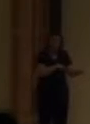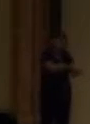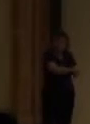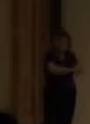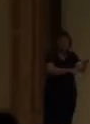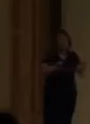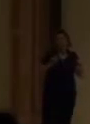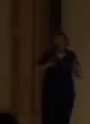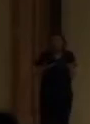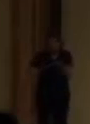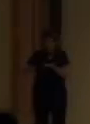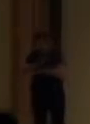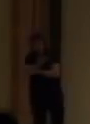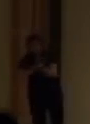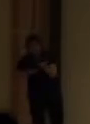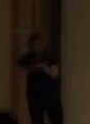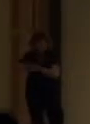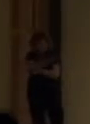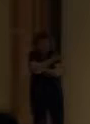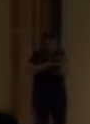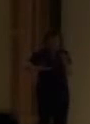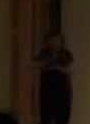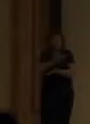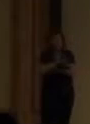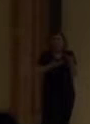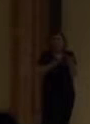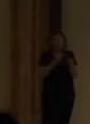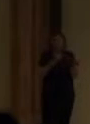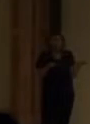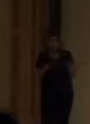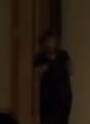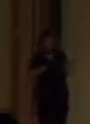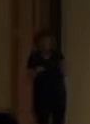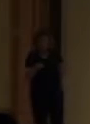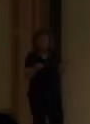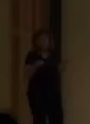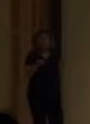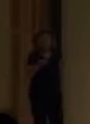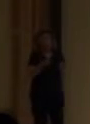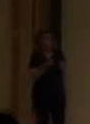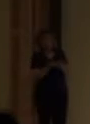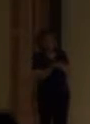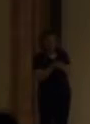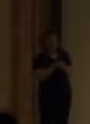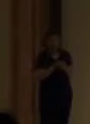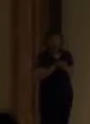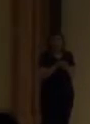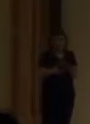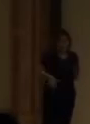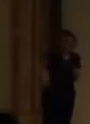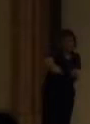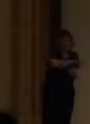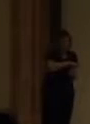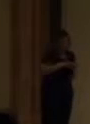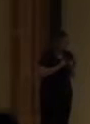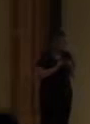capitalismo globalizado e que organiza as economias da plantação. Como nós vemos ali naquela gravura,